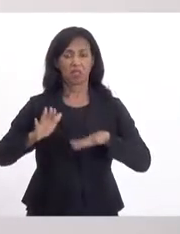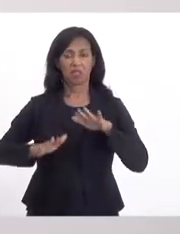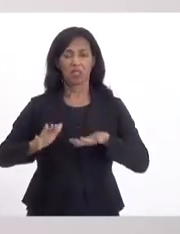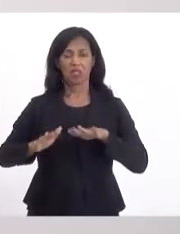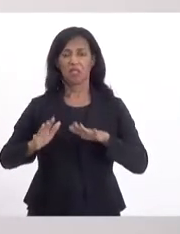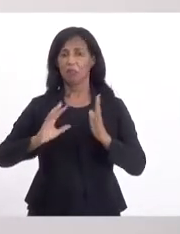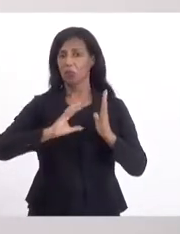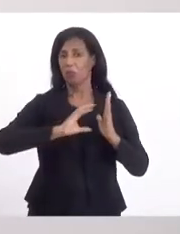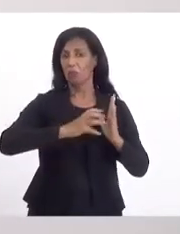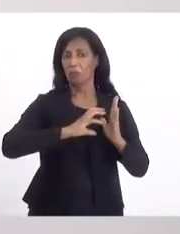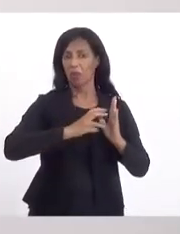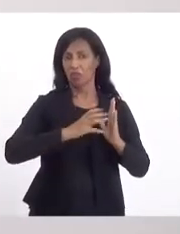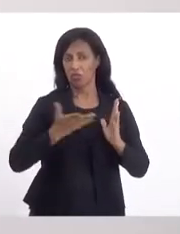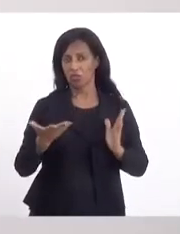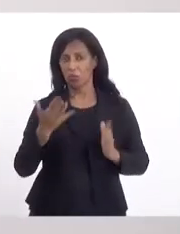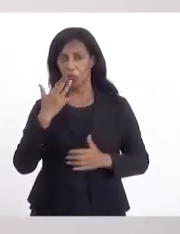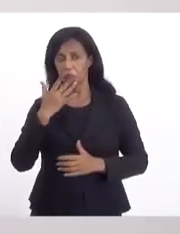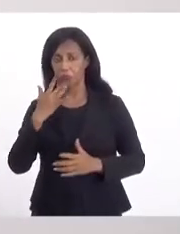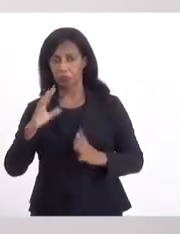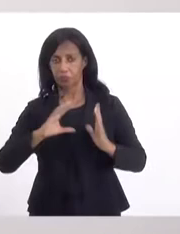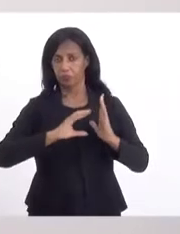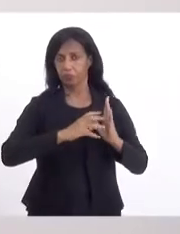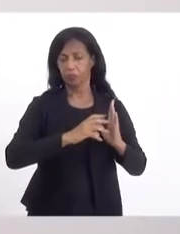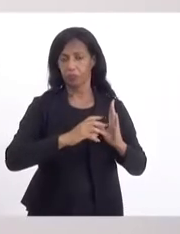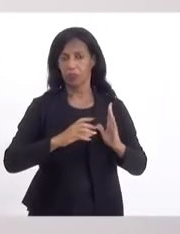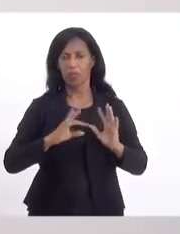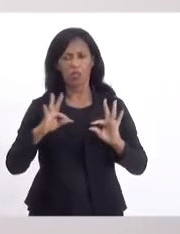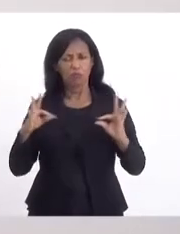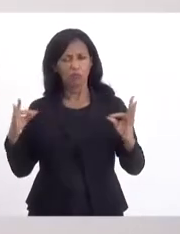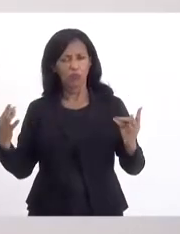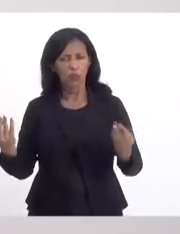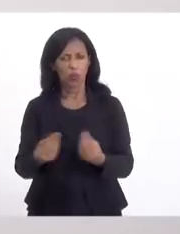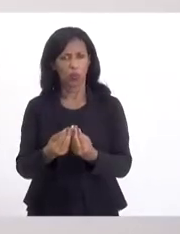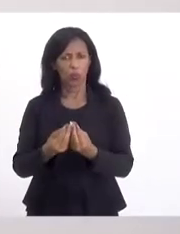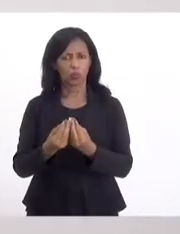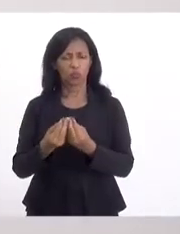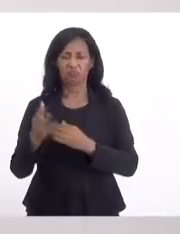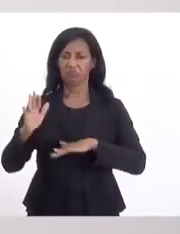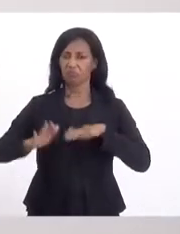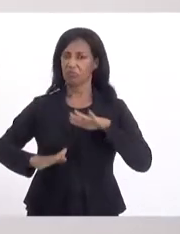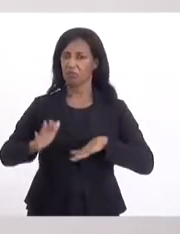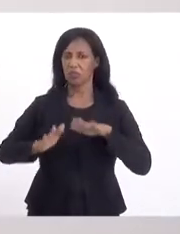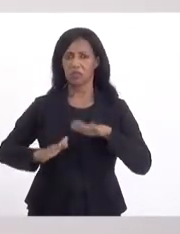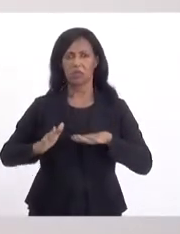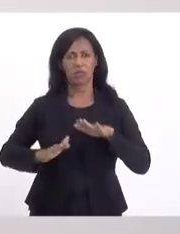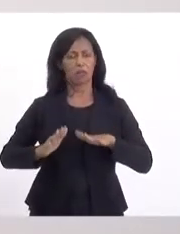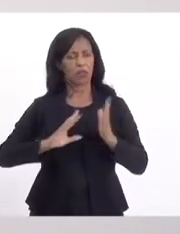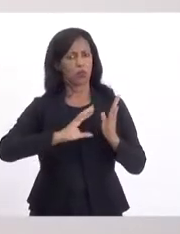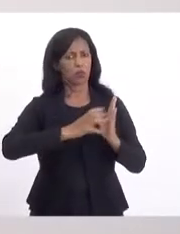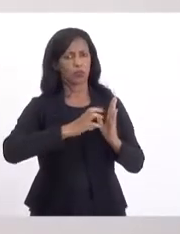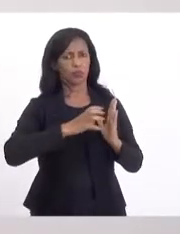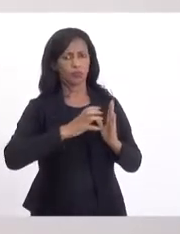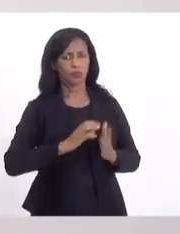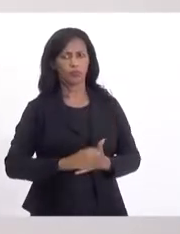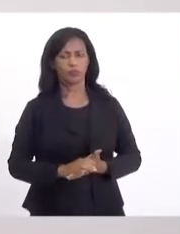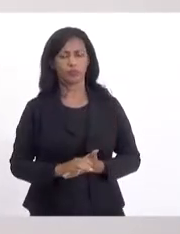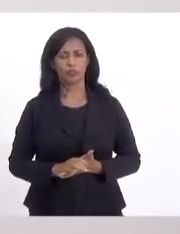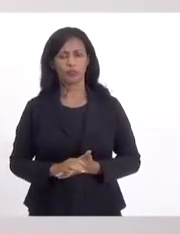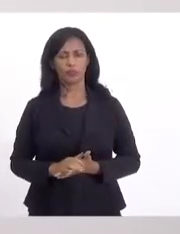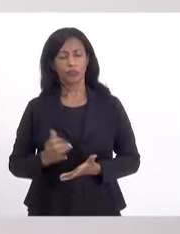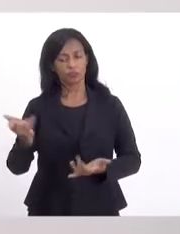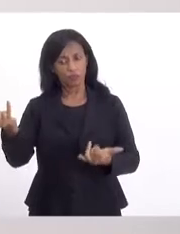coloração partidária, senhor presidente, e todos eles, independente da coloração partidária,